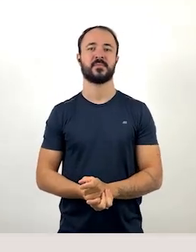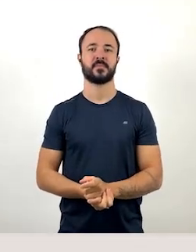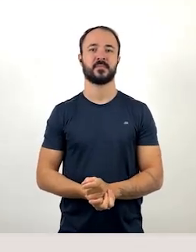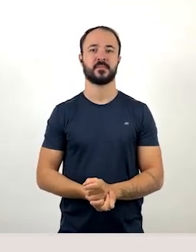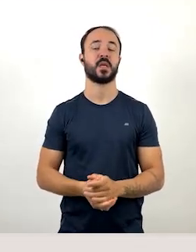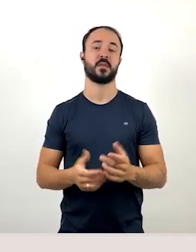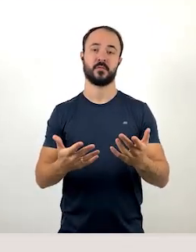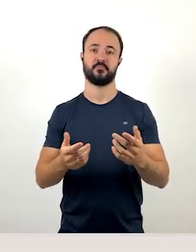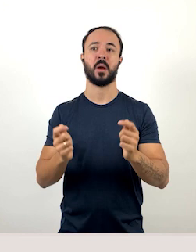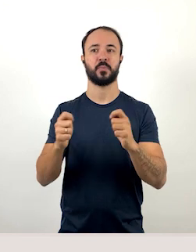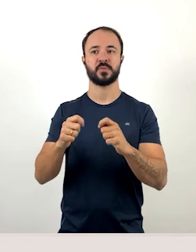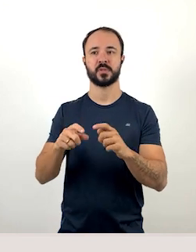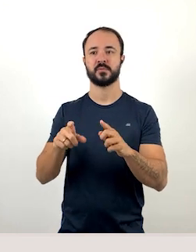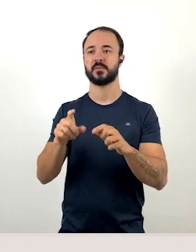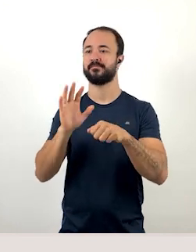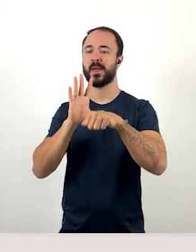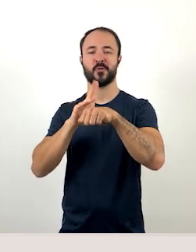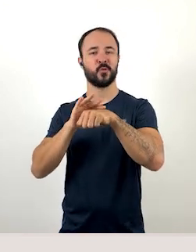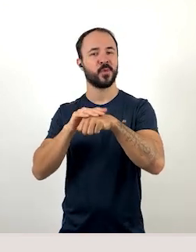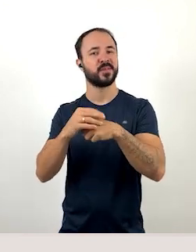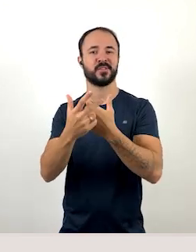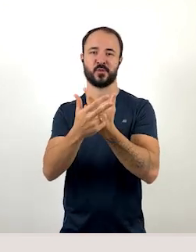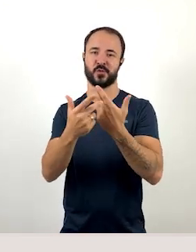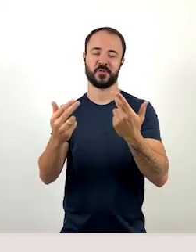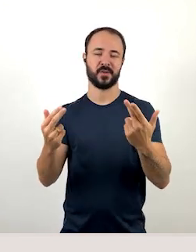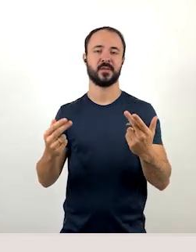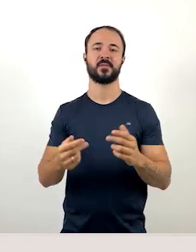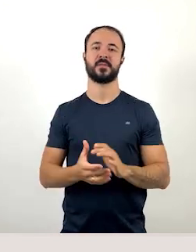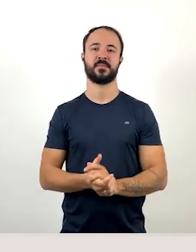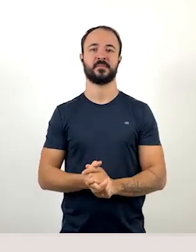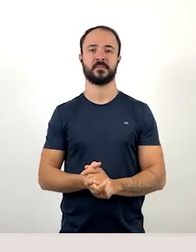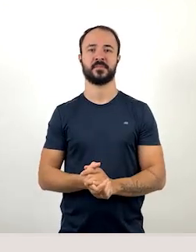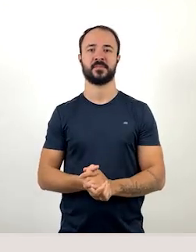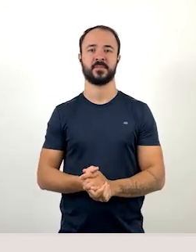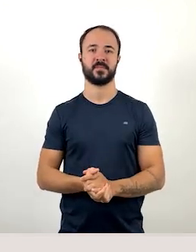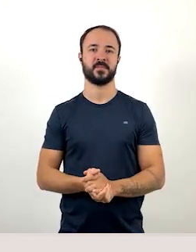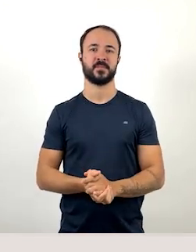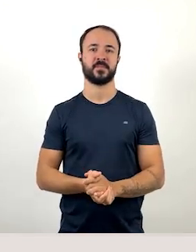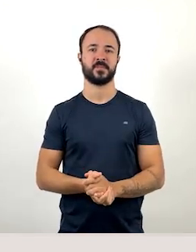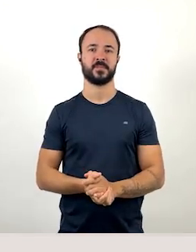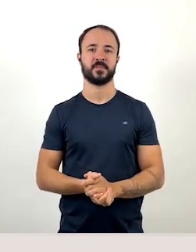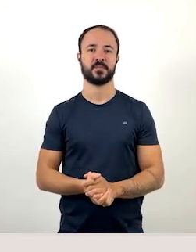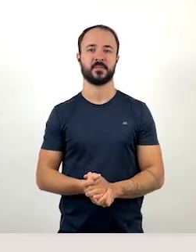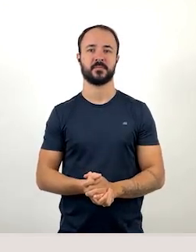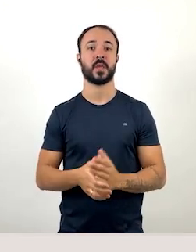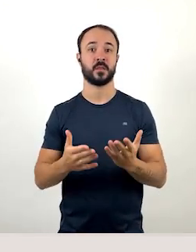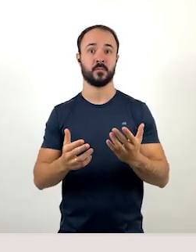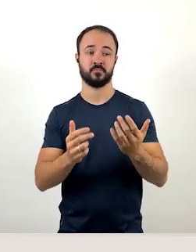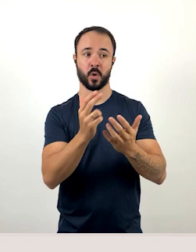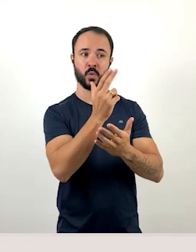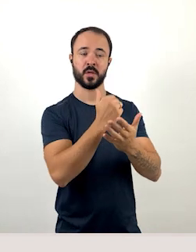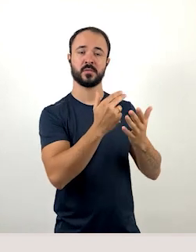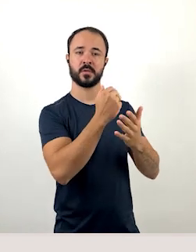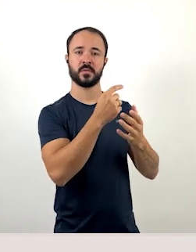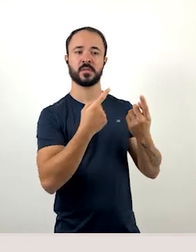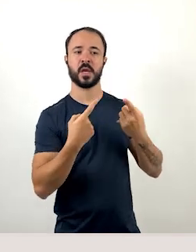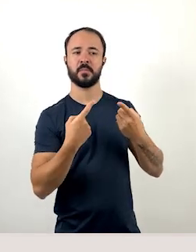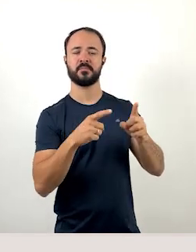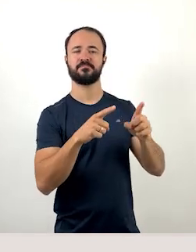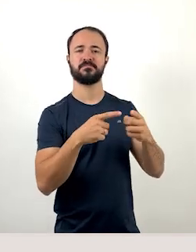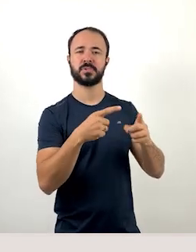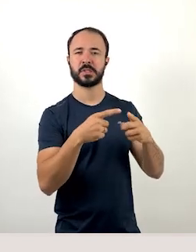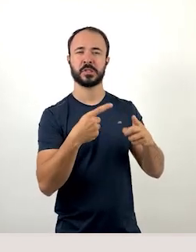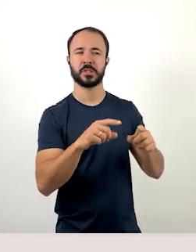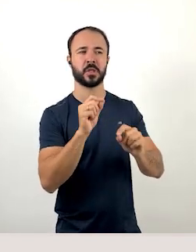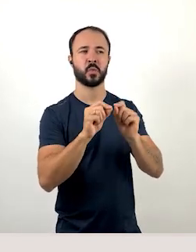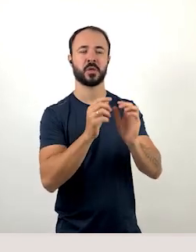consequentemente, morte celular ou potencial surgimento de tumores. Então, a crítica relacionada à radiação